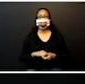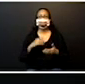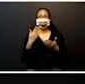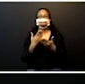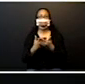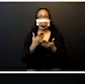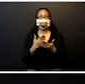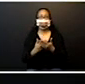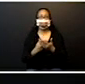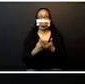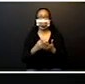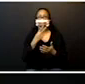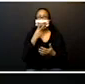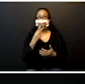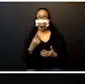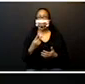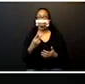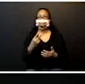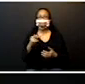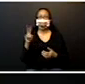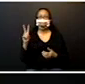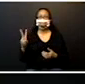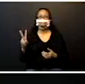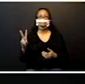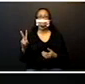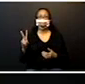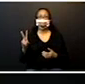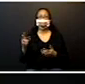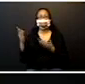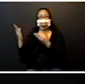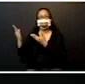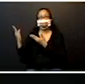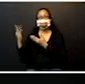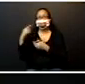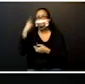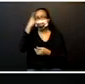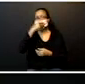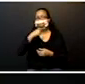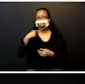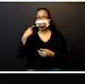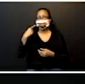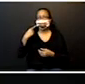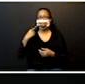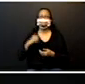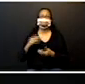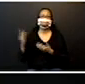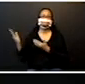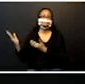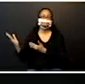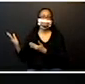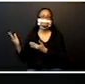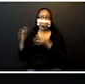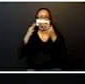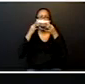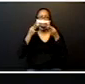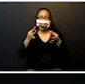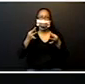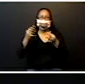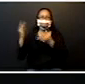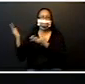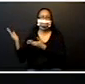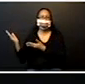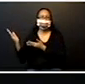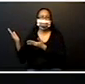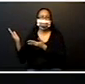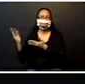Estudar a língua 2. Olha a carinha do poderoso chefinho aqui, né? Preste atenção nisso.